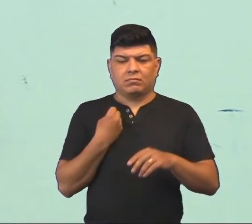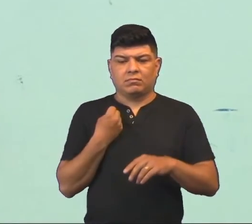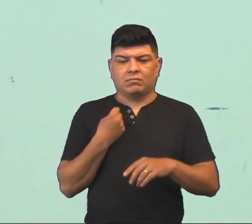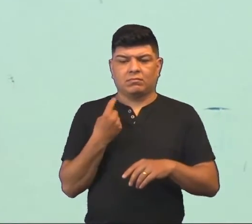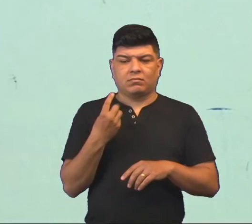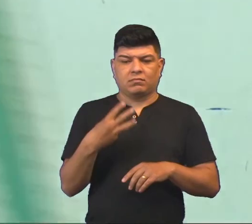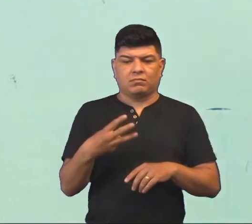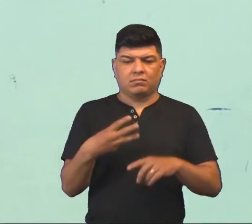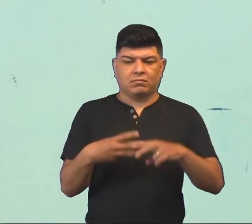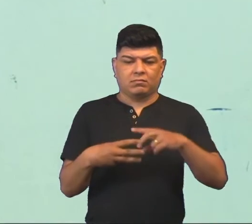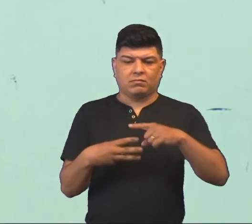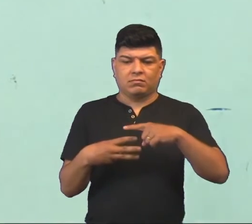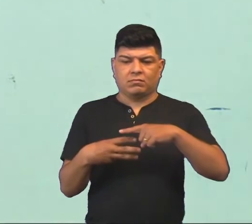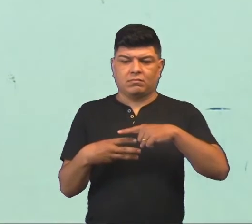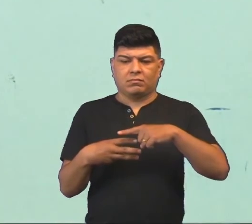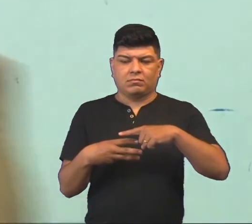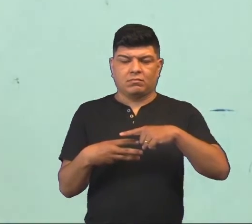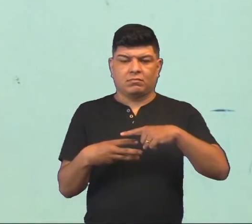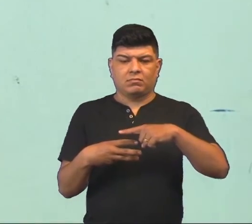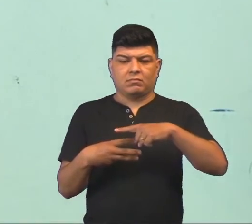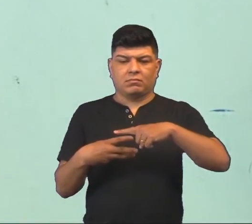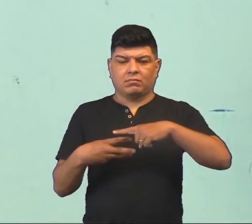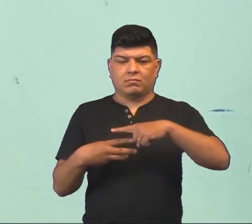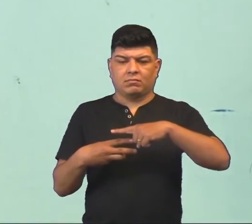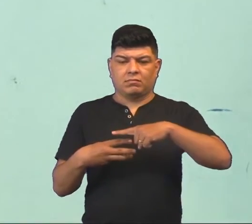aqui, representado por esse número aqui.